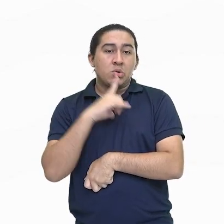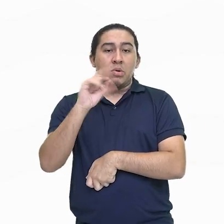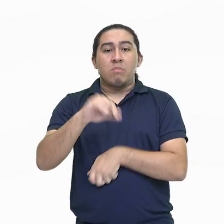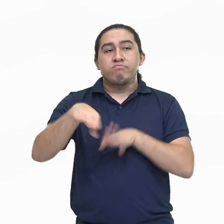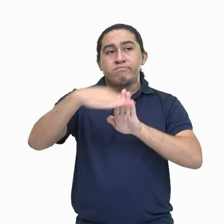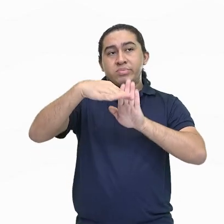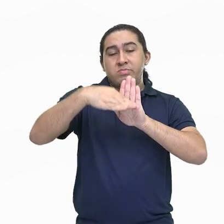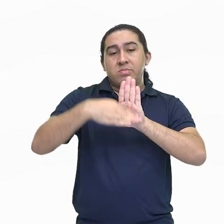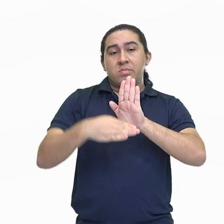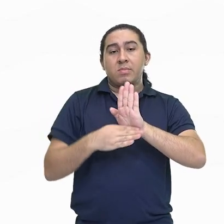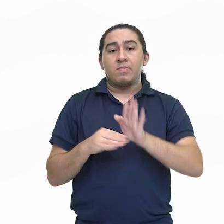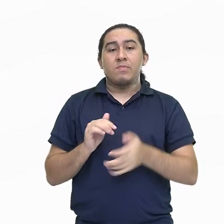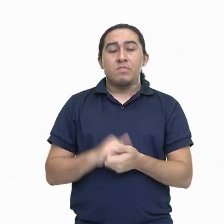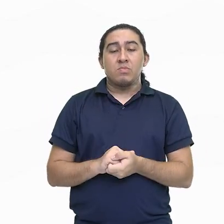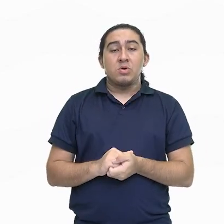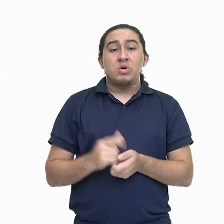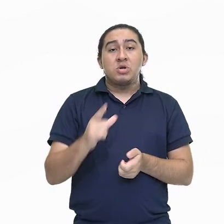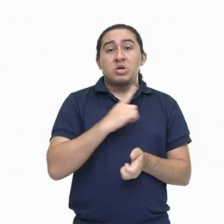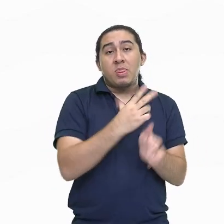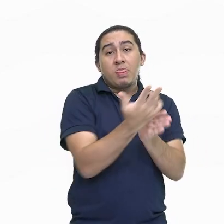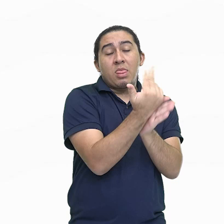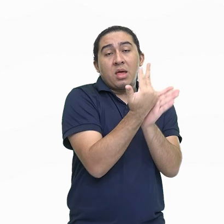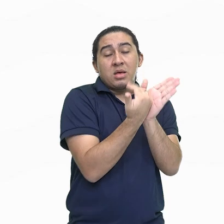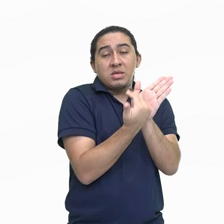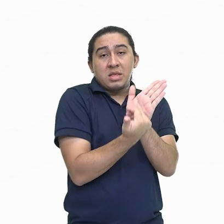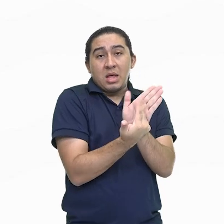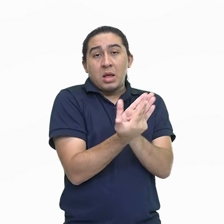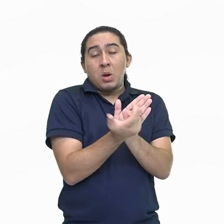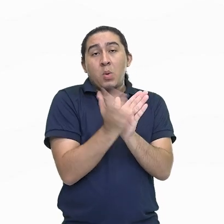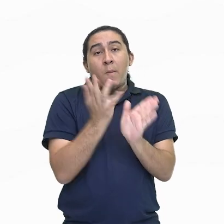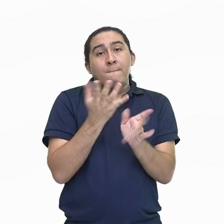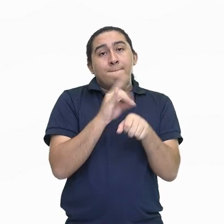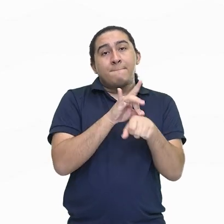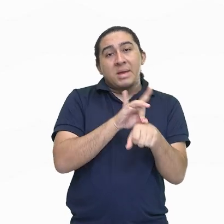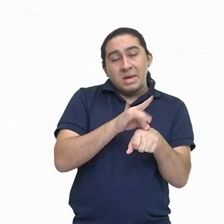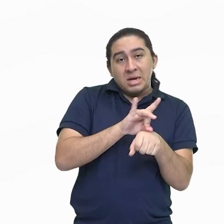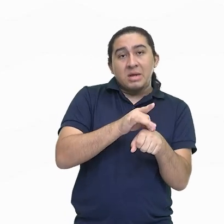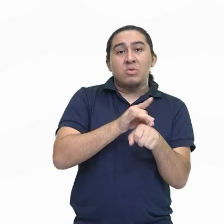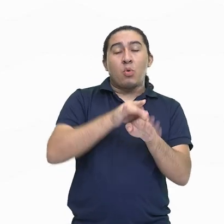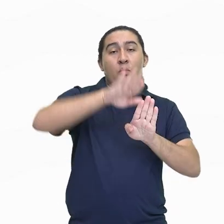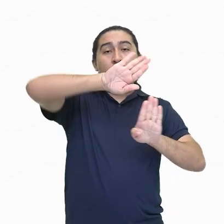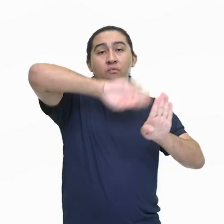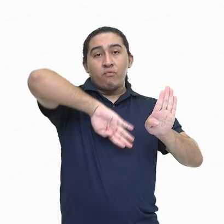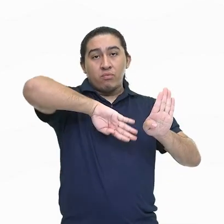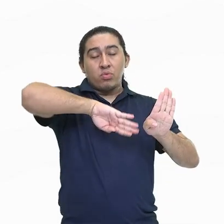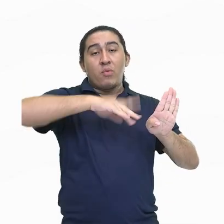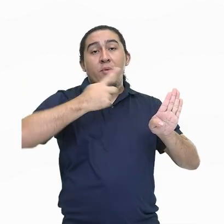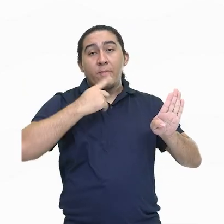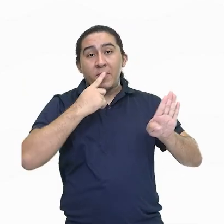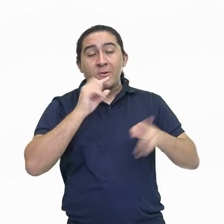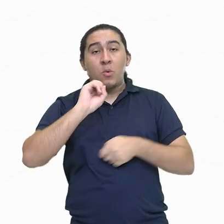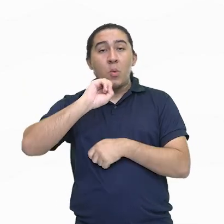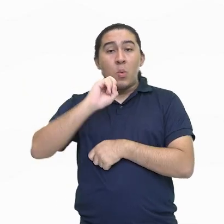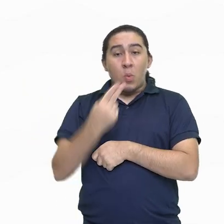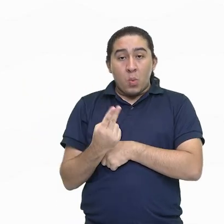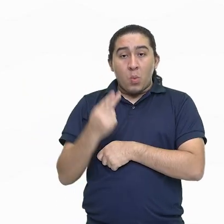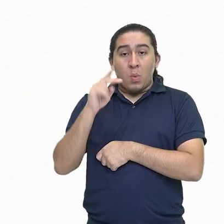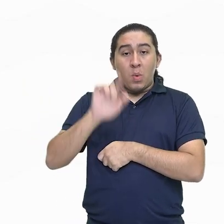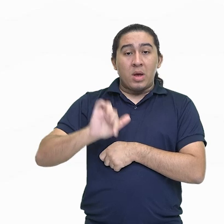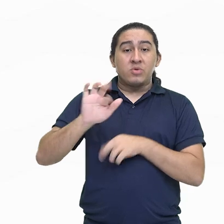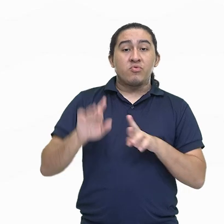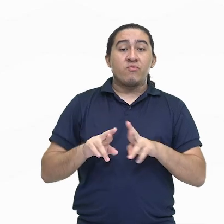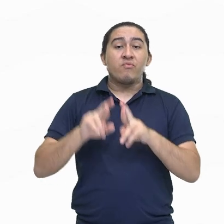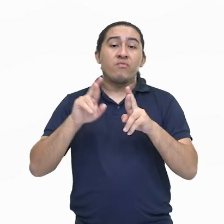padrão: figuras negras sobre um fundo vermelho ou figuras vermelhas e douradas sobre um